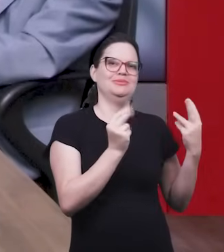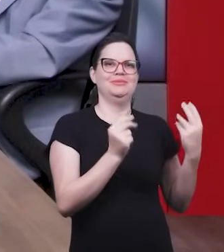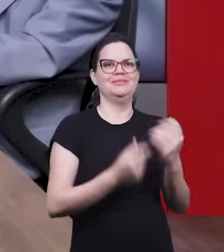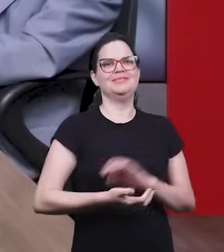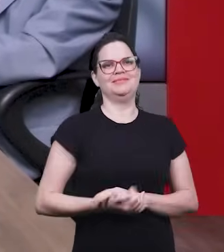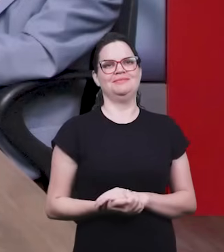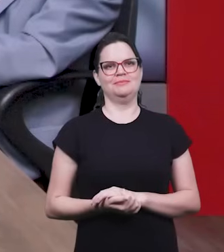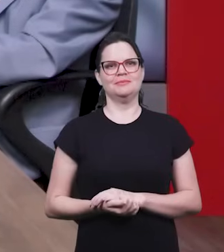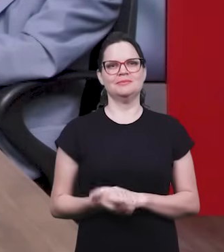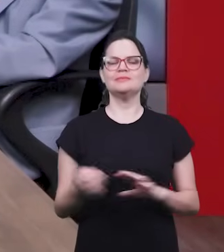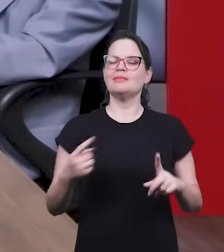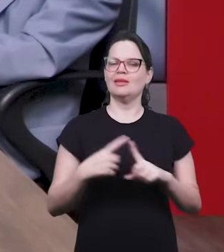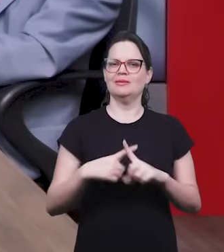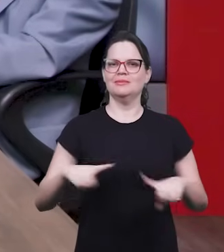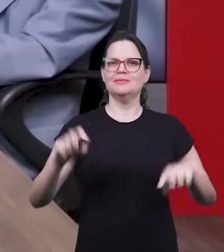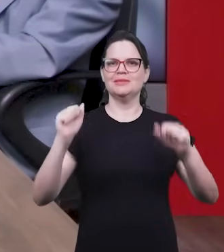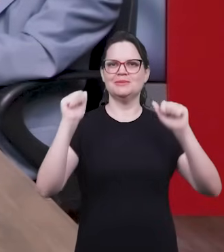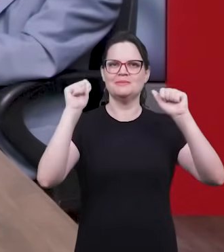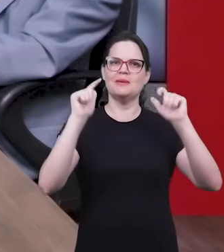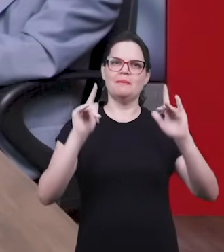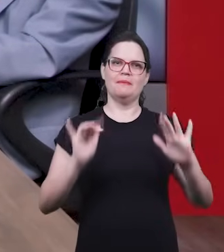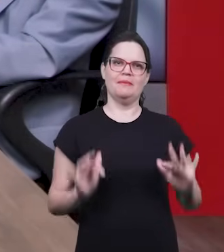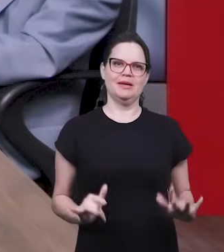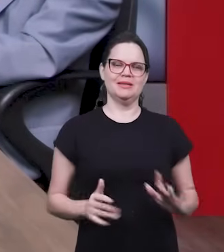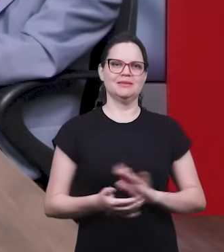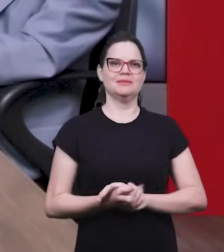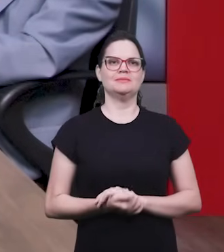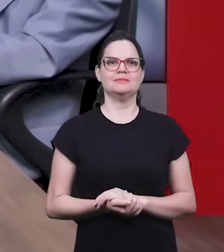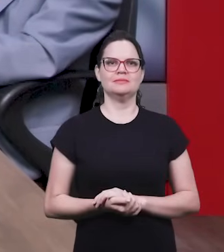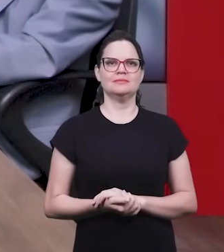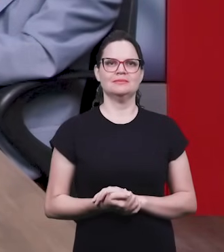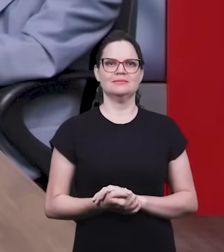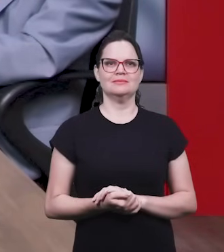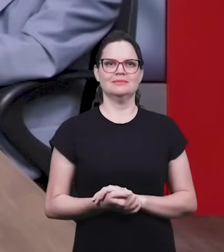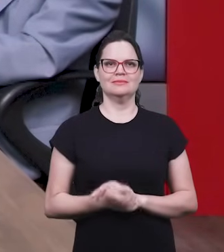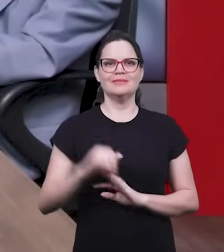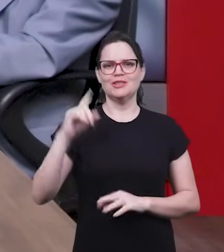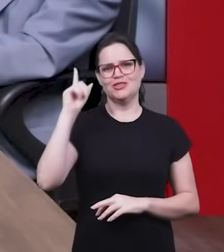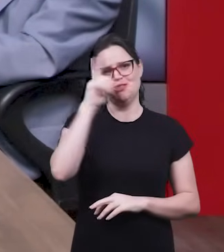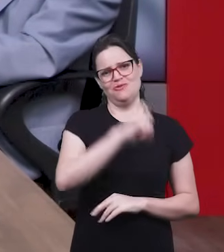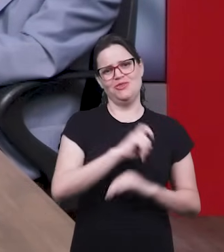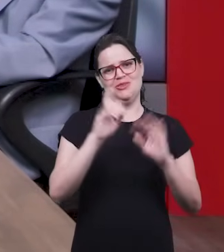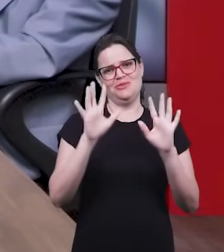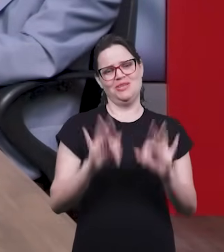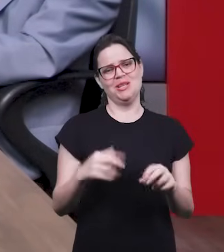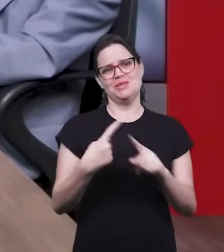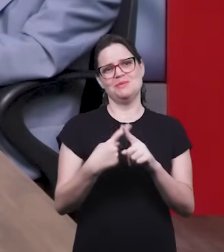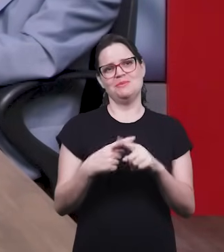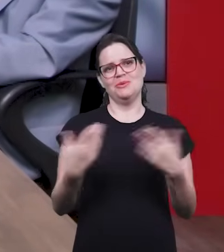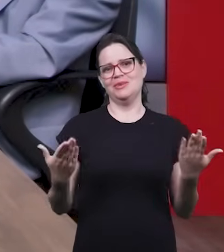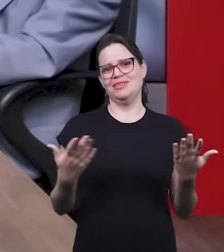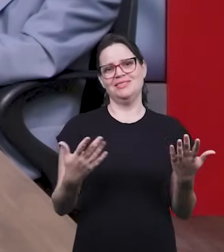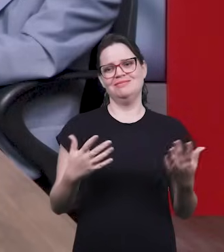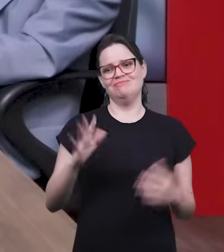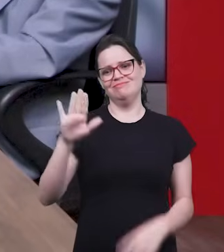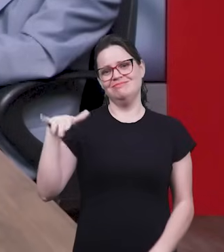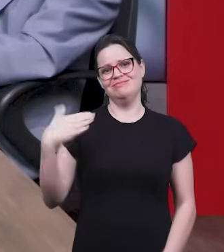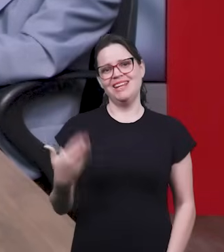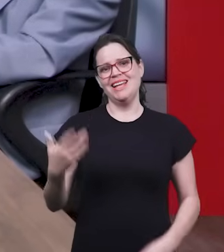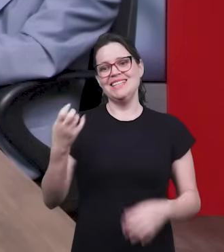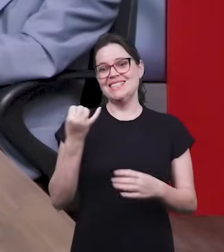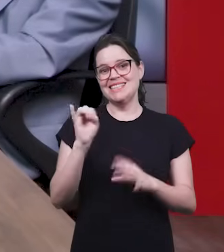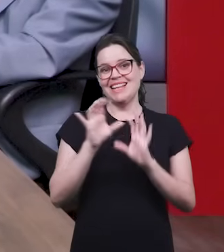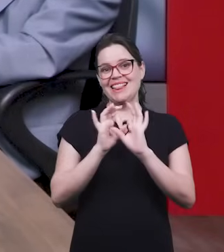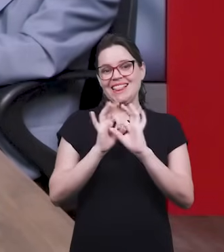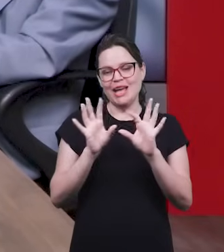Não, mas uma bênção, pastor. É difícil para nós até terminar, porque é uma honra tão grande que a gente ficaria aqui conversando.